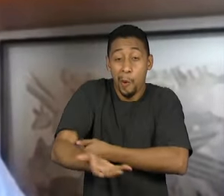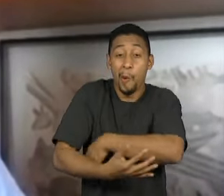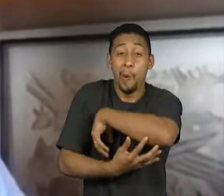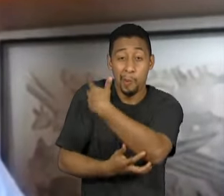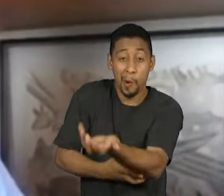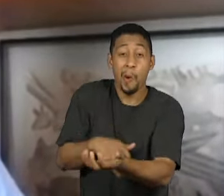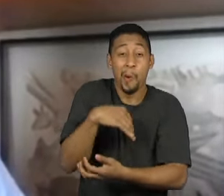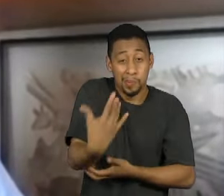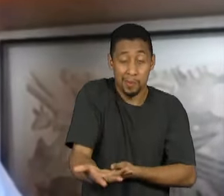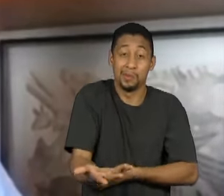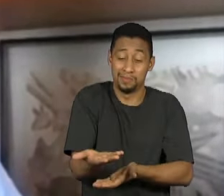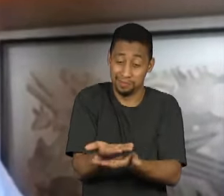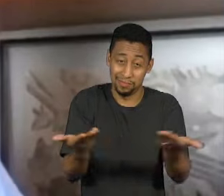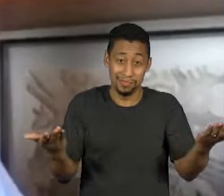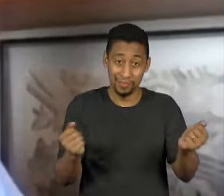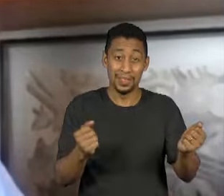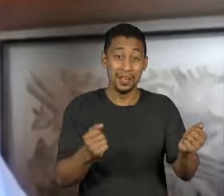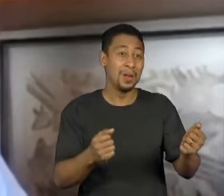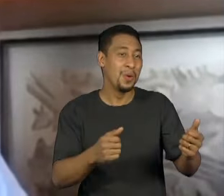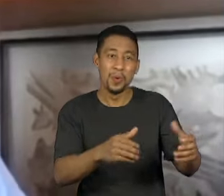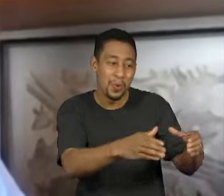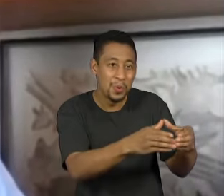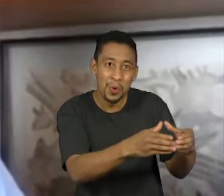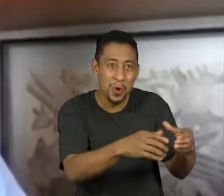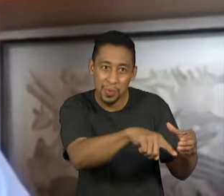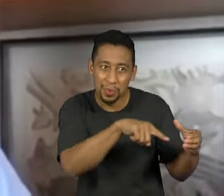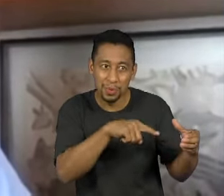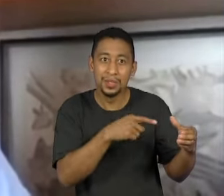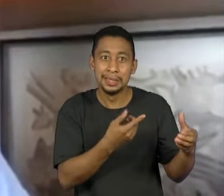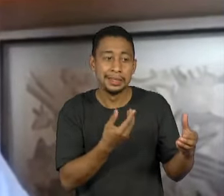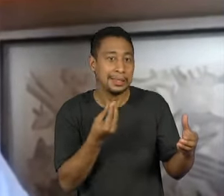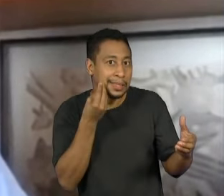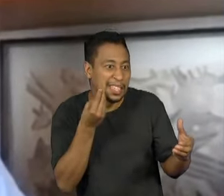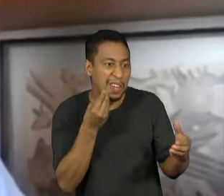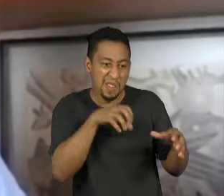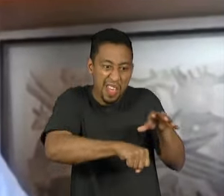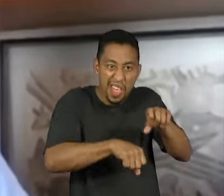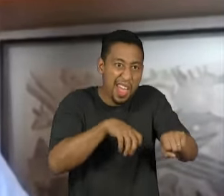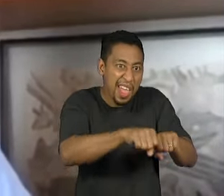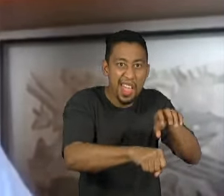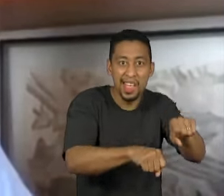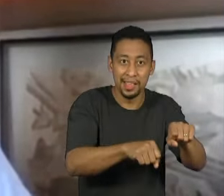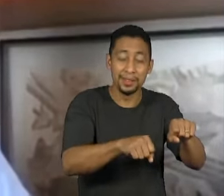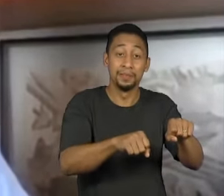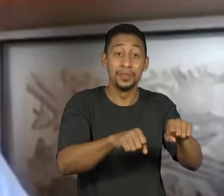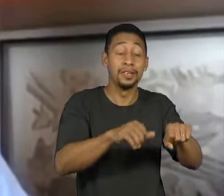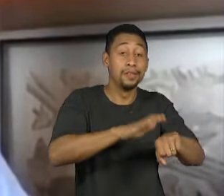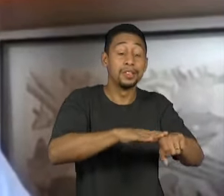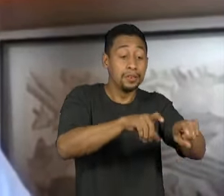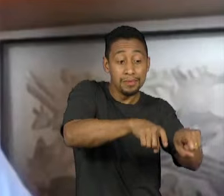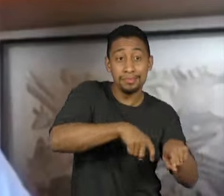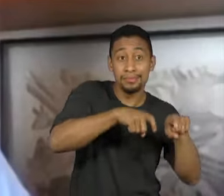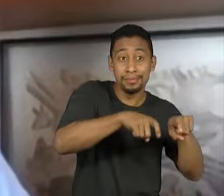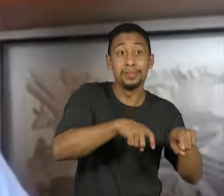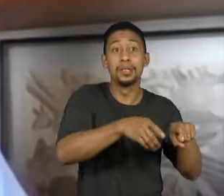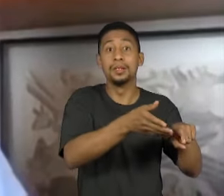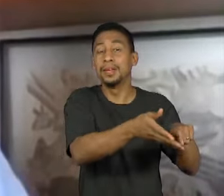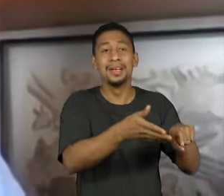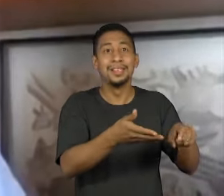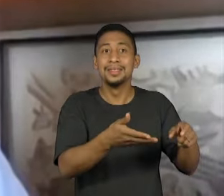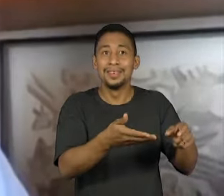muita pouca gente, né, que muitos estão especulando ou estão produzindo pouco e gerando muito pouco e não está